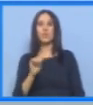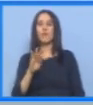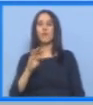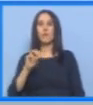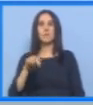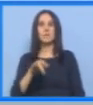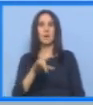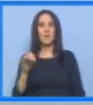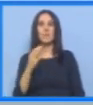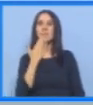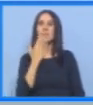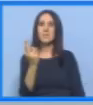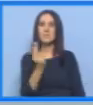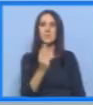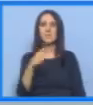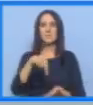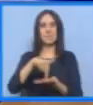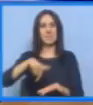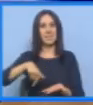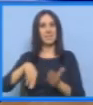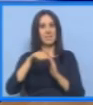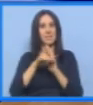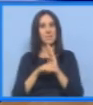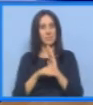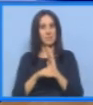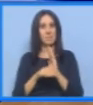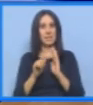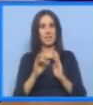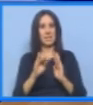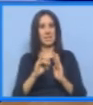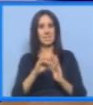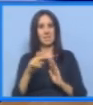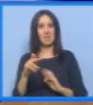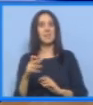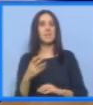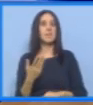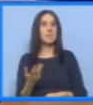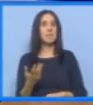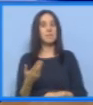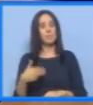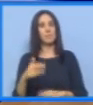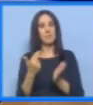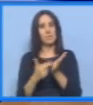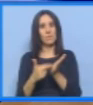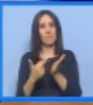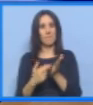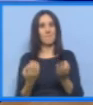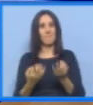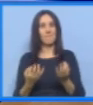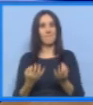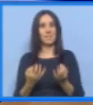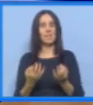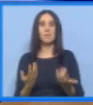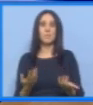Formigão. Eu agradeço a vossa presença hoje aqui no programa Eclésia e vamos aguardar então